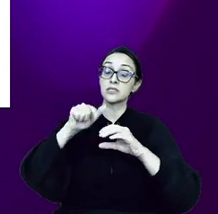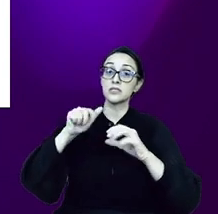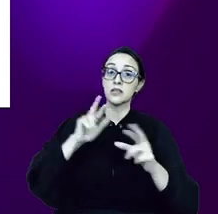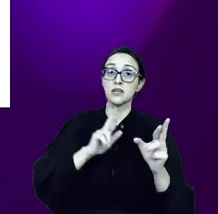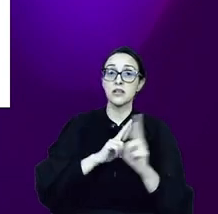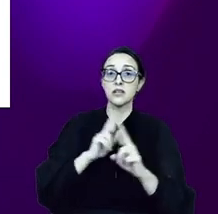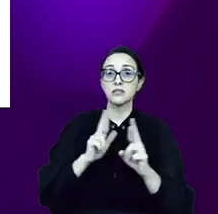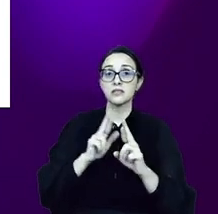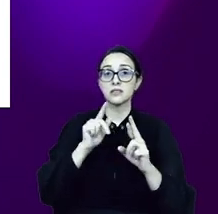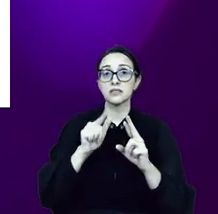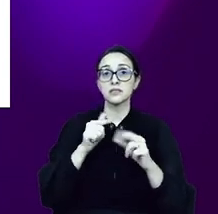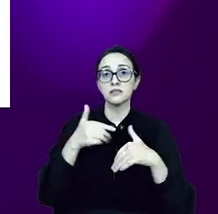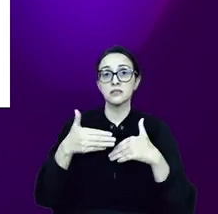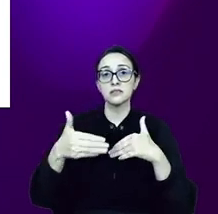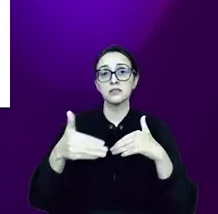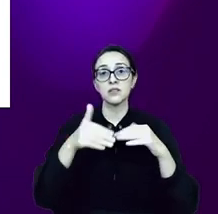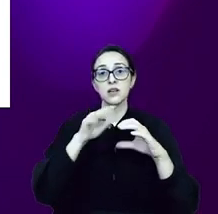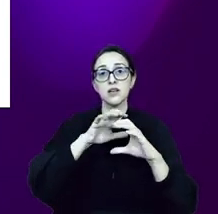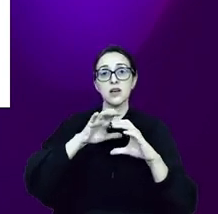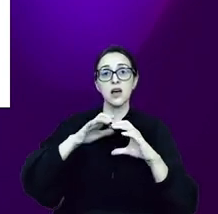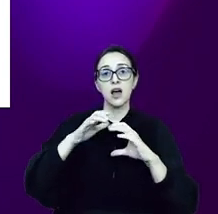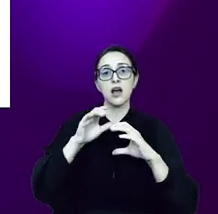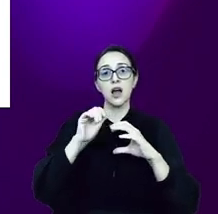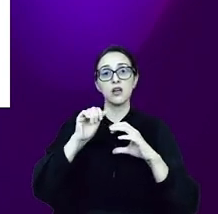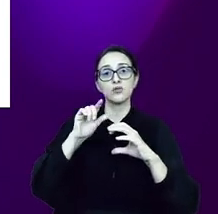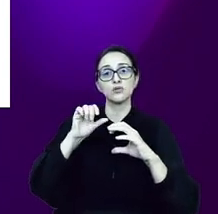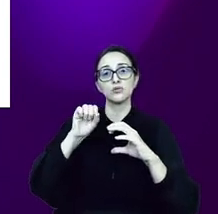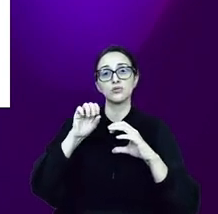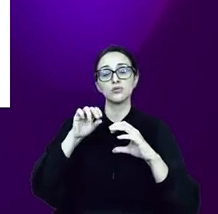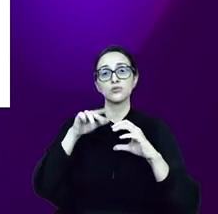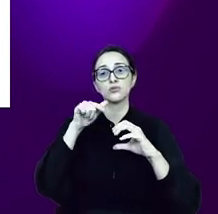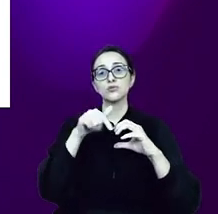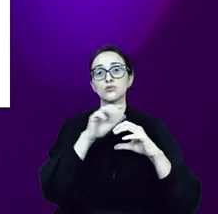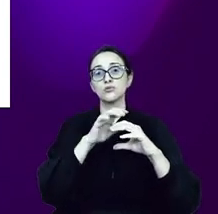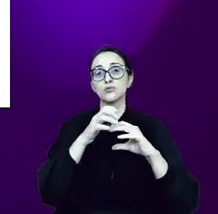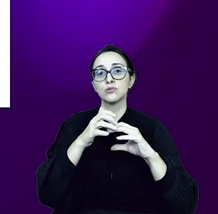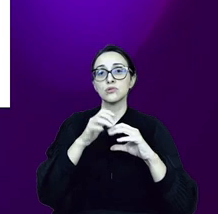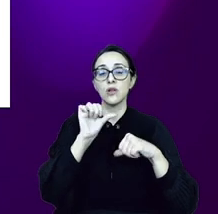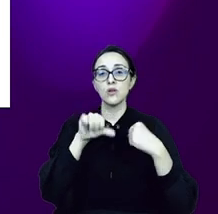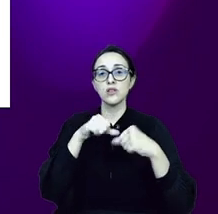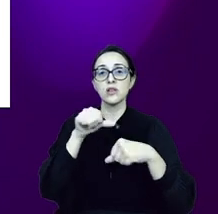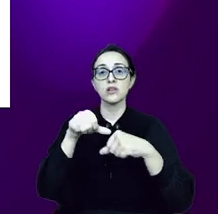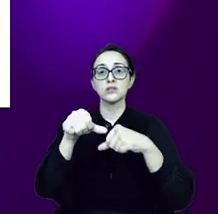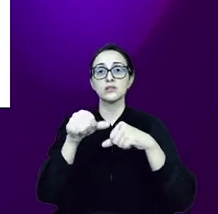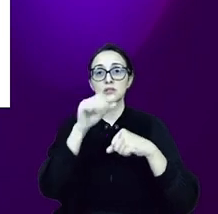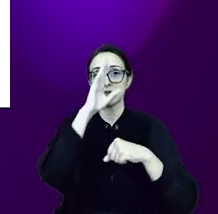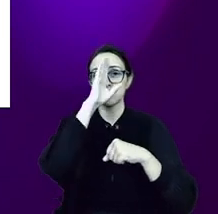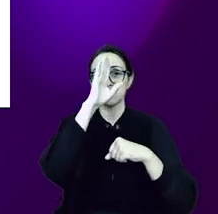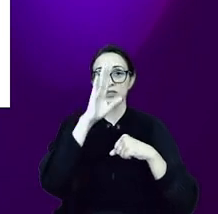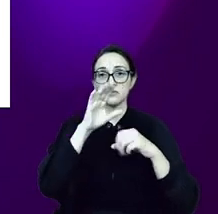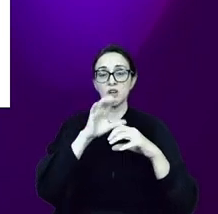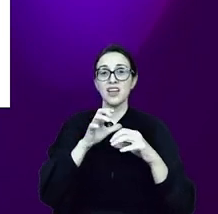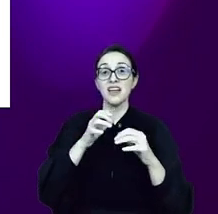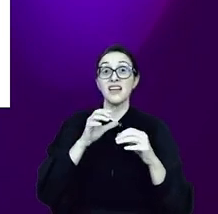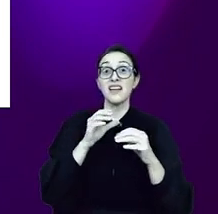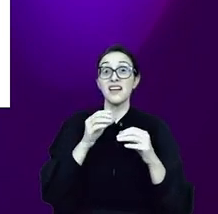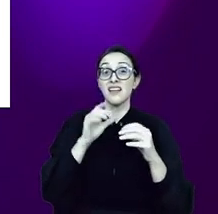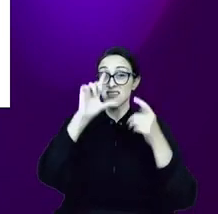relações com o esplênio do corpo caloso, particularmente uma relação importante em termos de alterações, principalmente transtornos